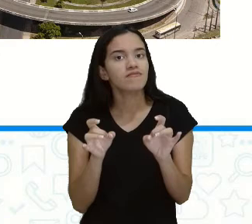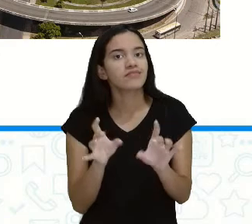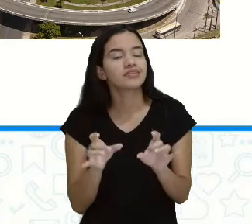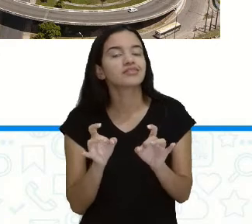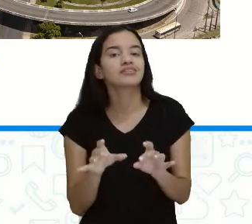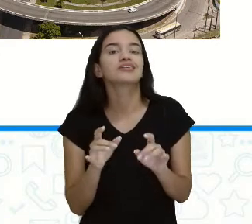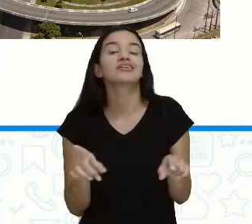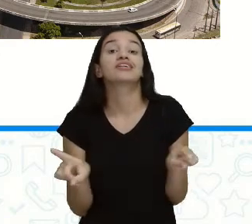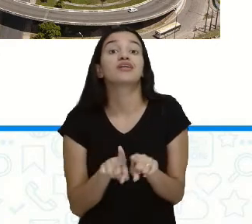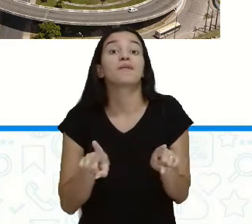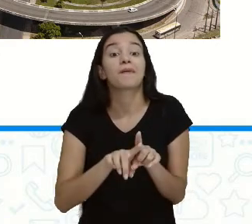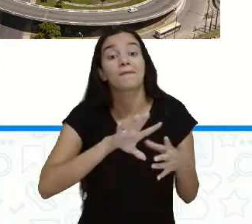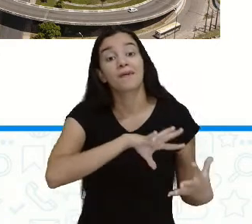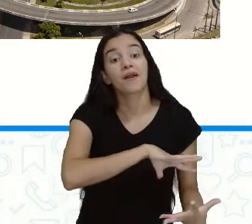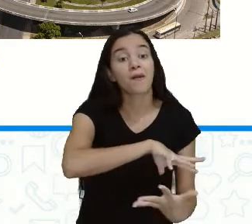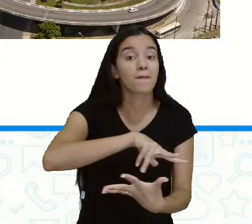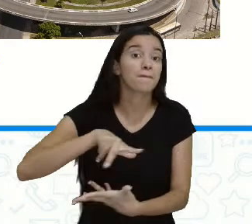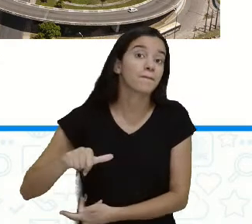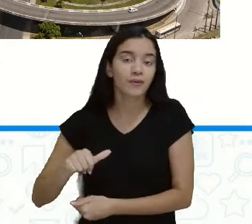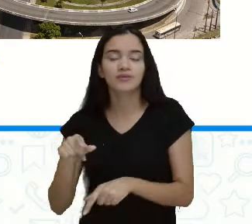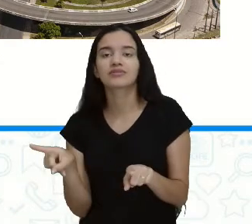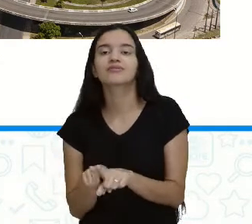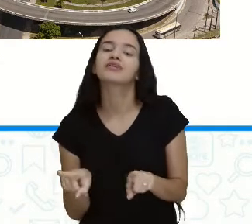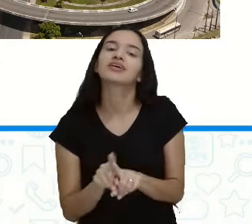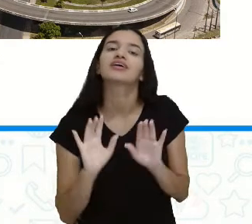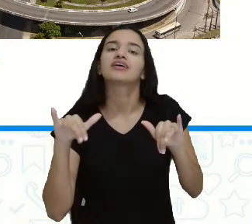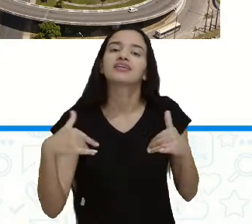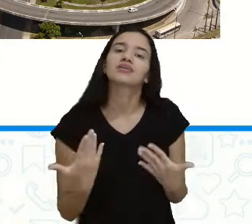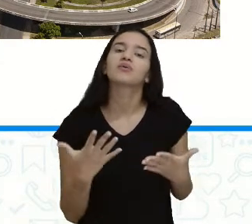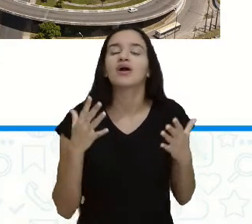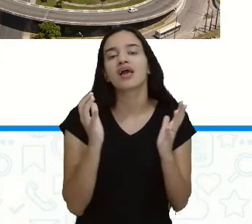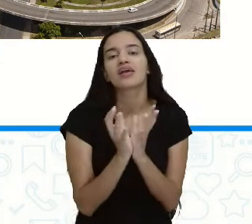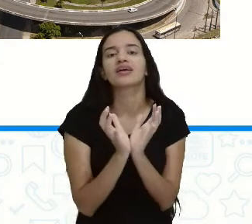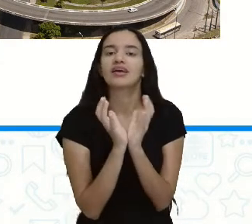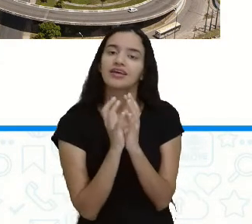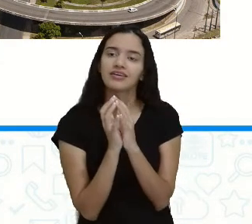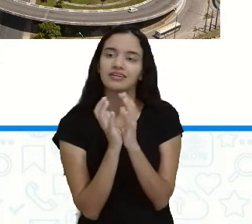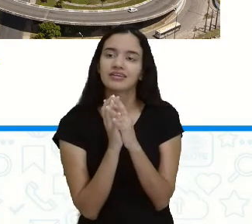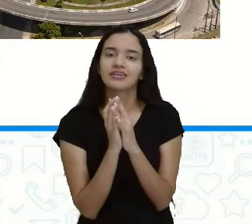para o mundo. Então, Recife é um lugar, né,